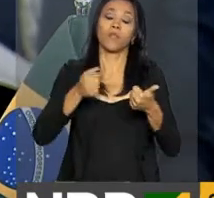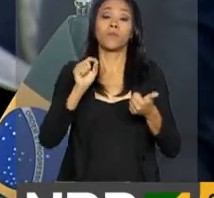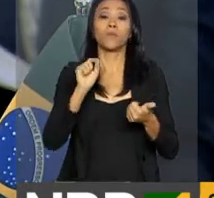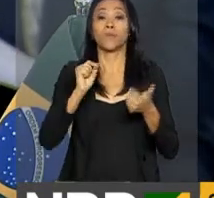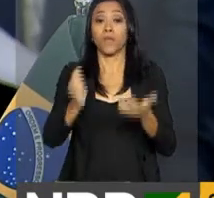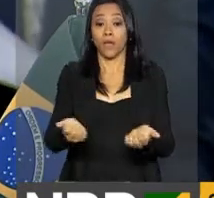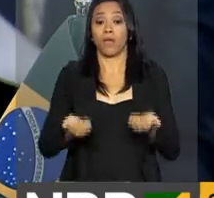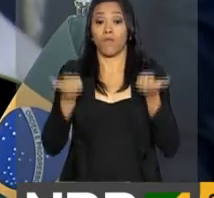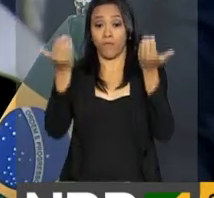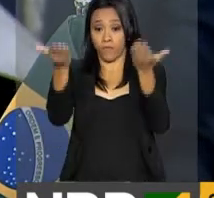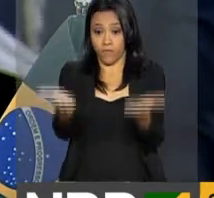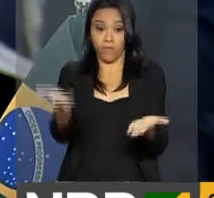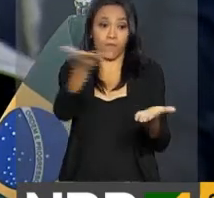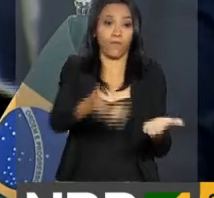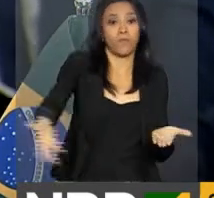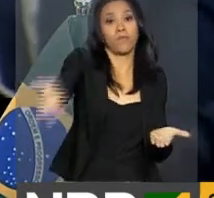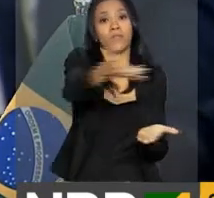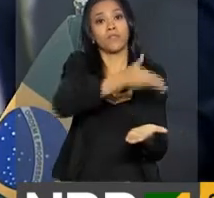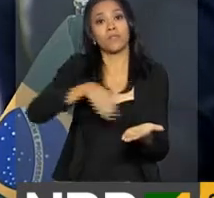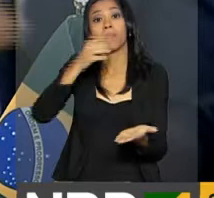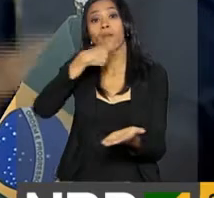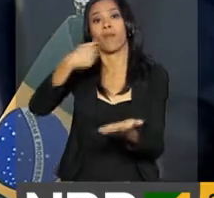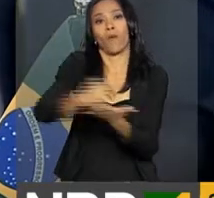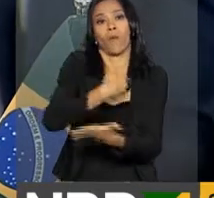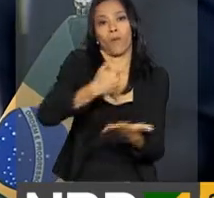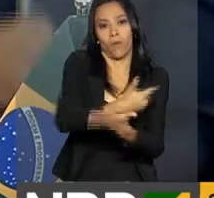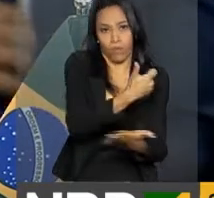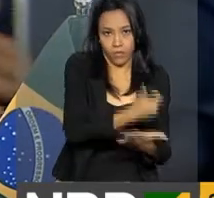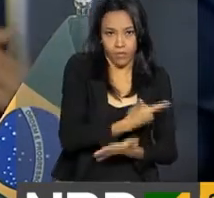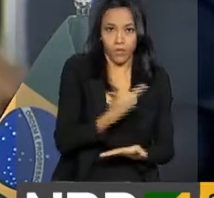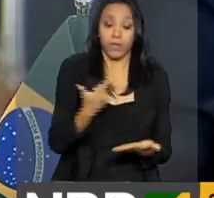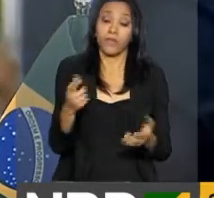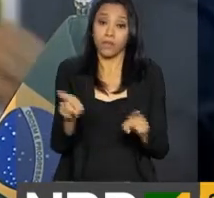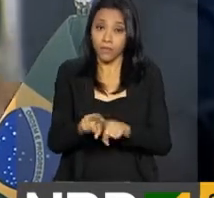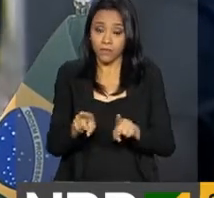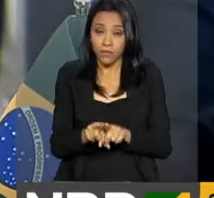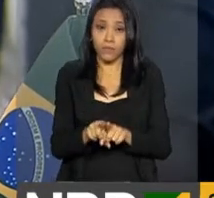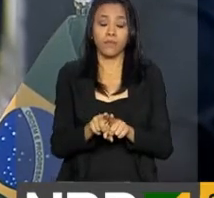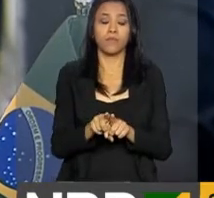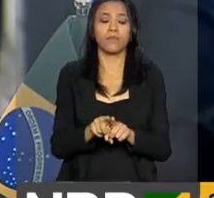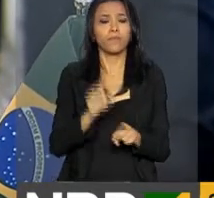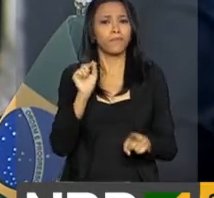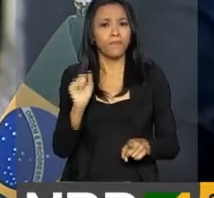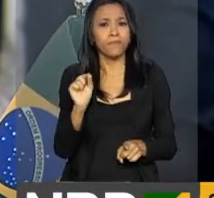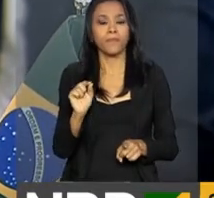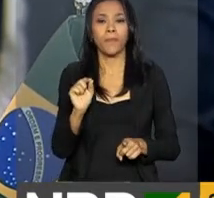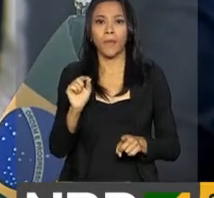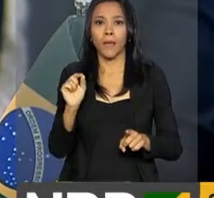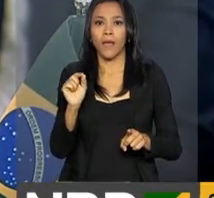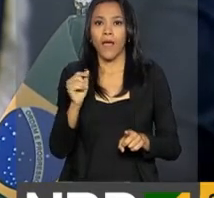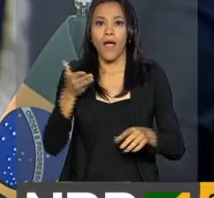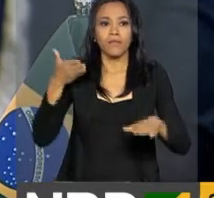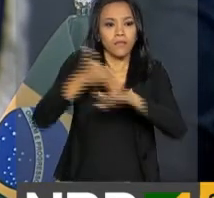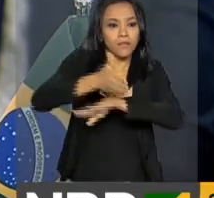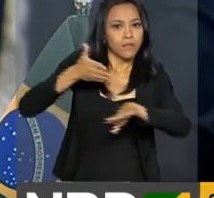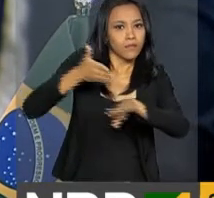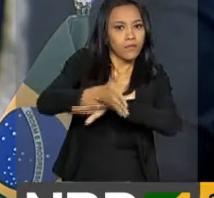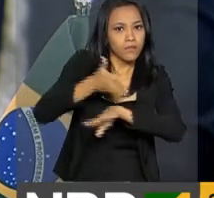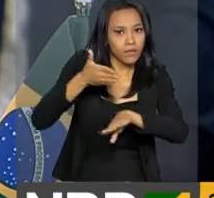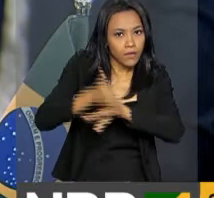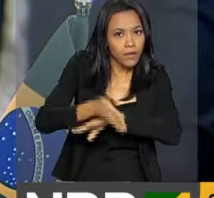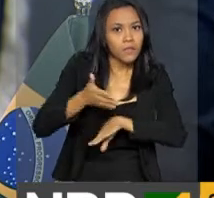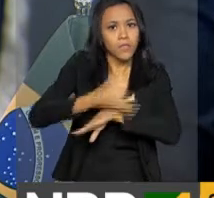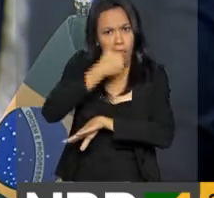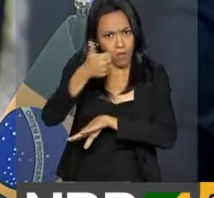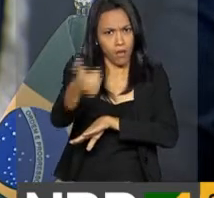disposição dos consumidores. E há que garantir ainda maior e melhor acesso de